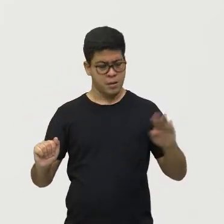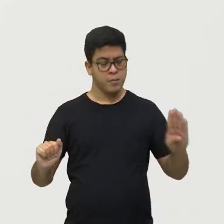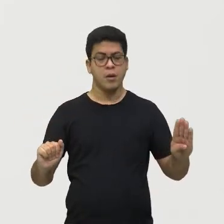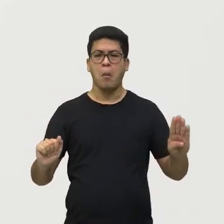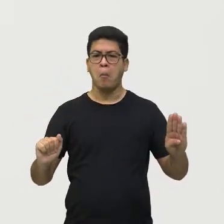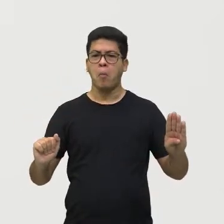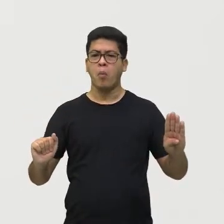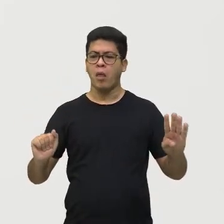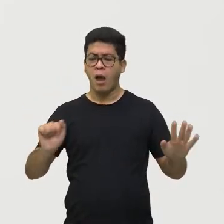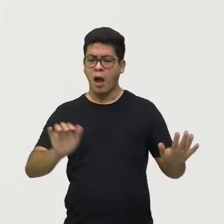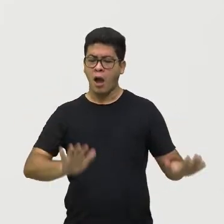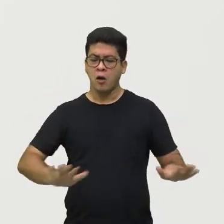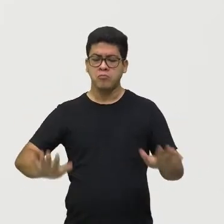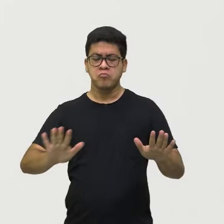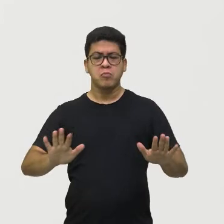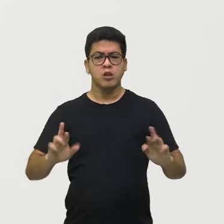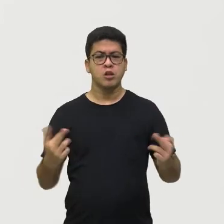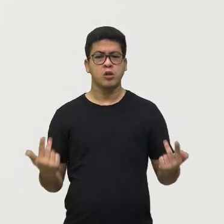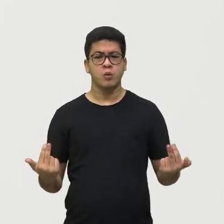ver o cálculo.